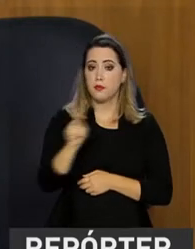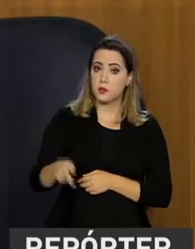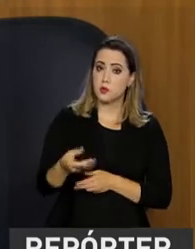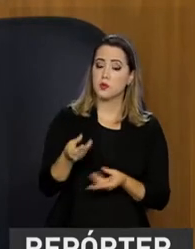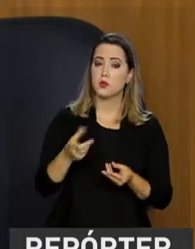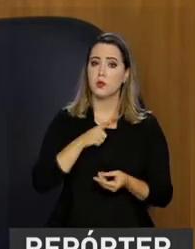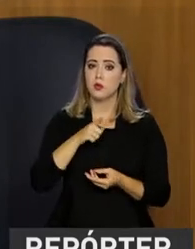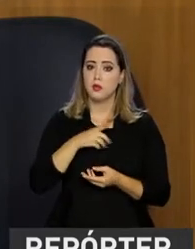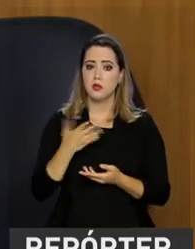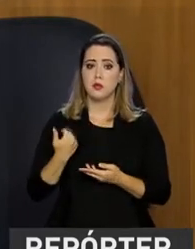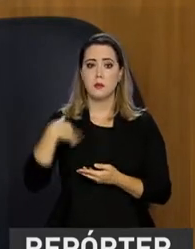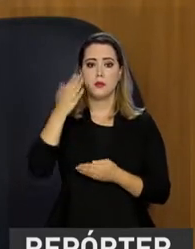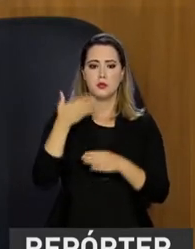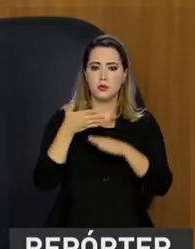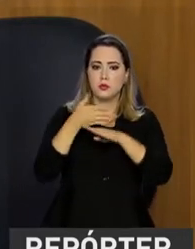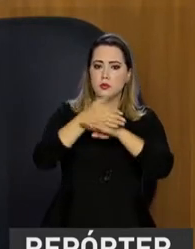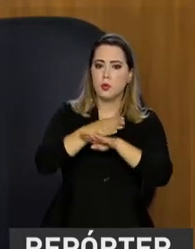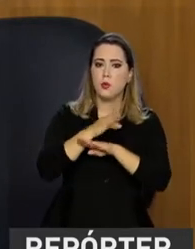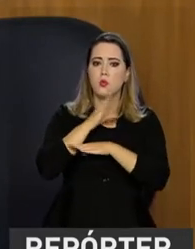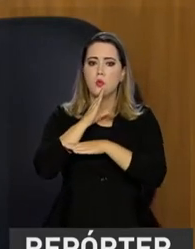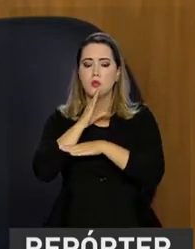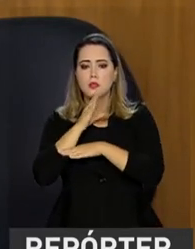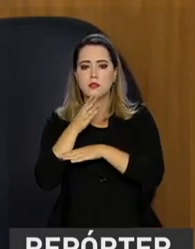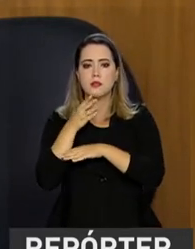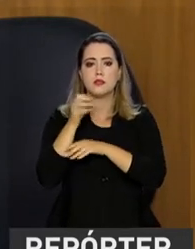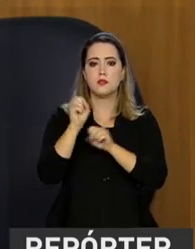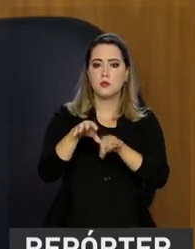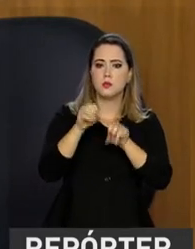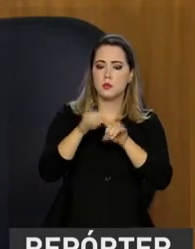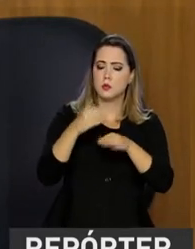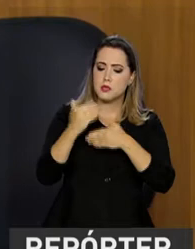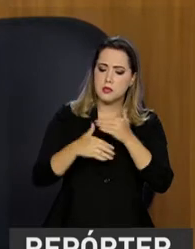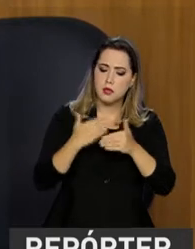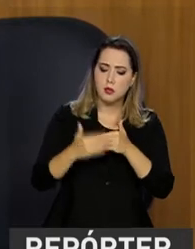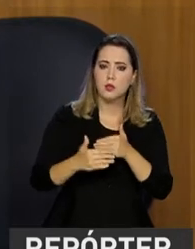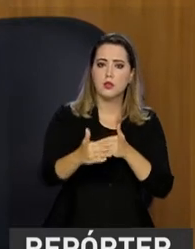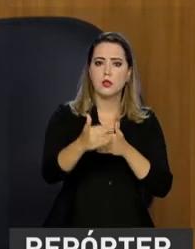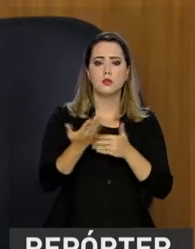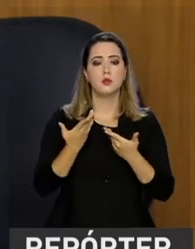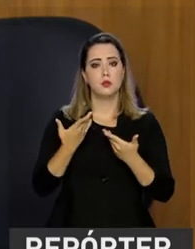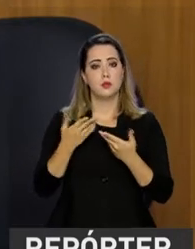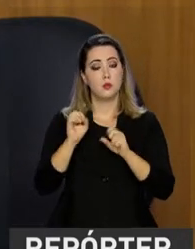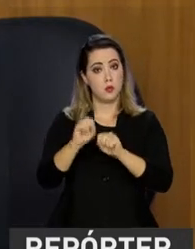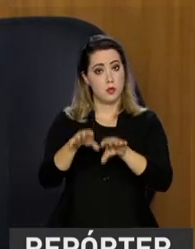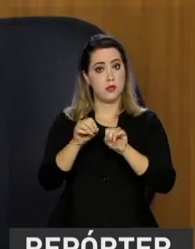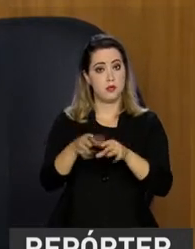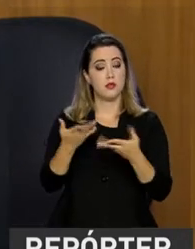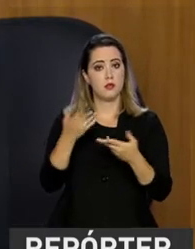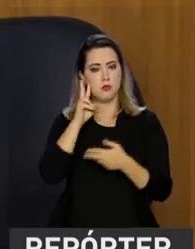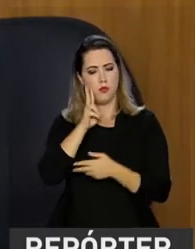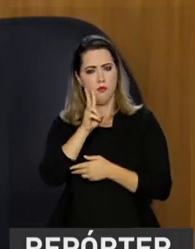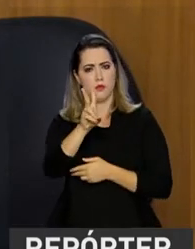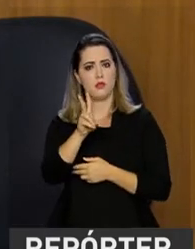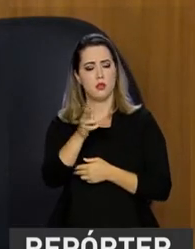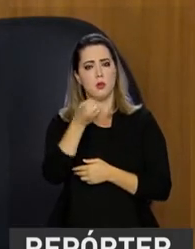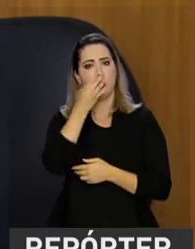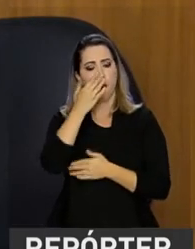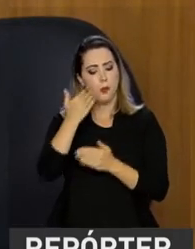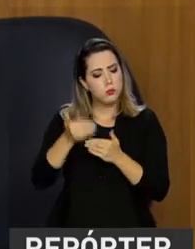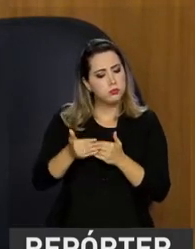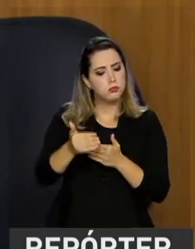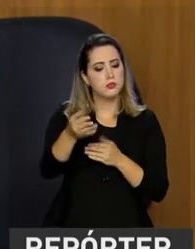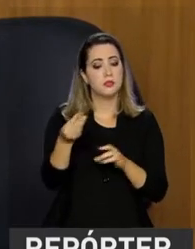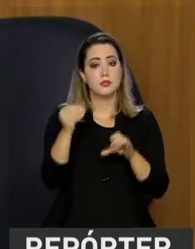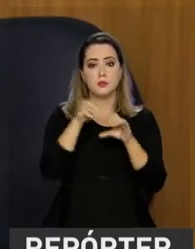além do acesso ao conhecimento e à educação e à forma a formalização de educação visando um bom desempenho